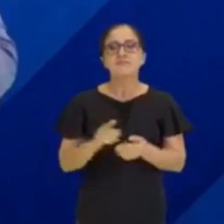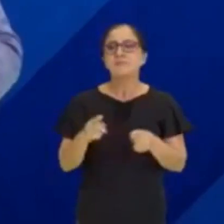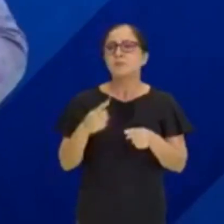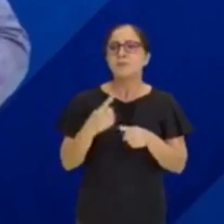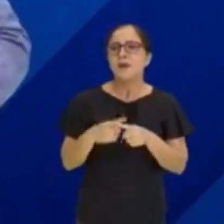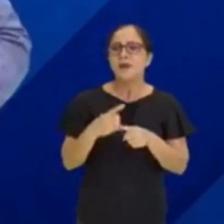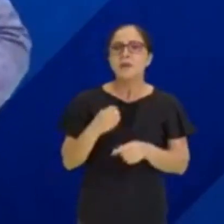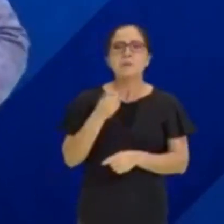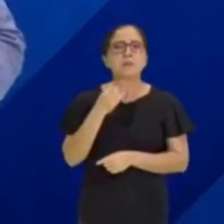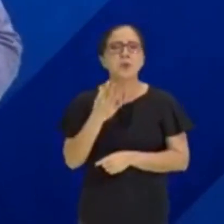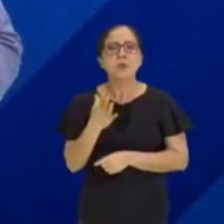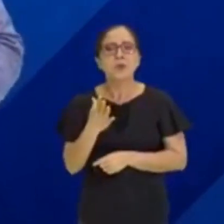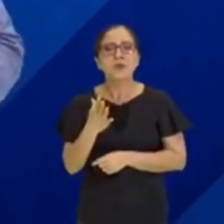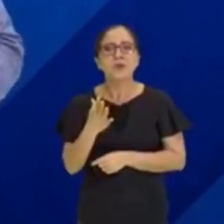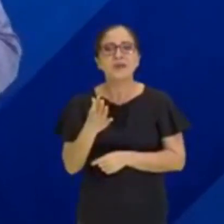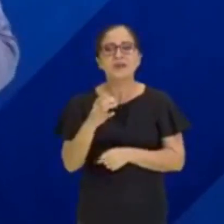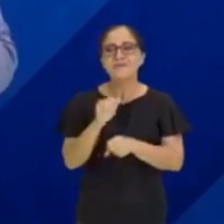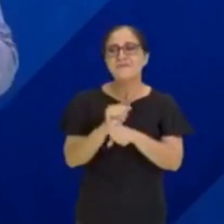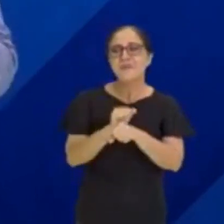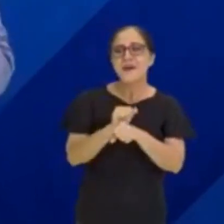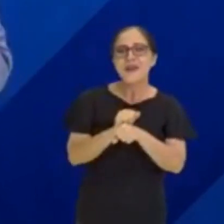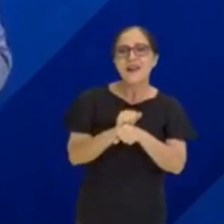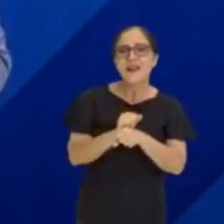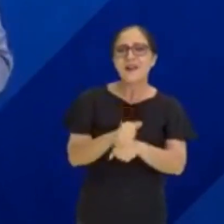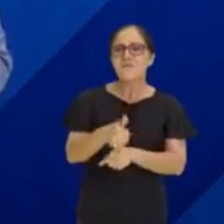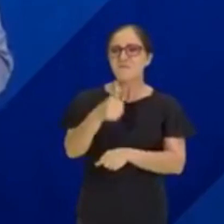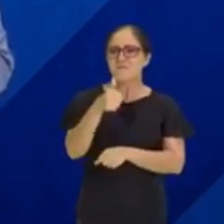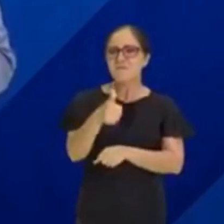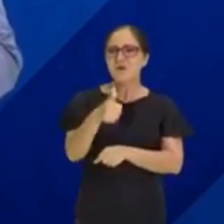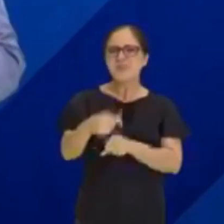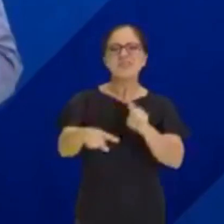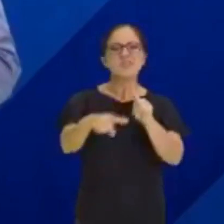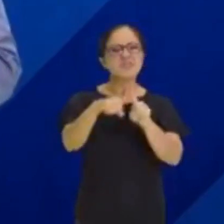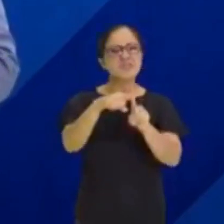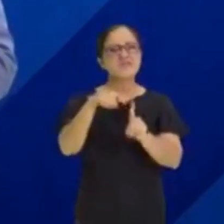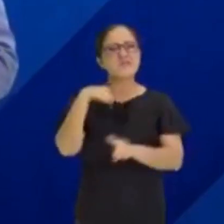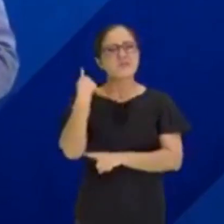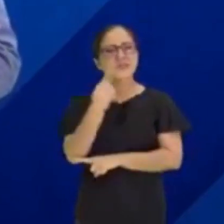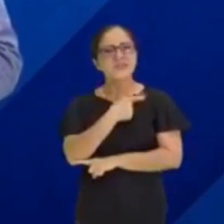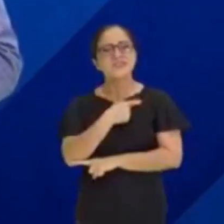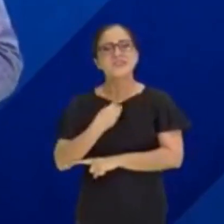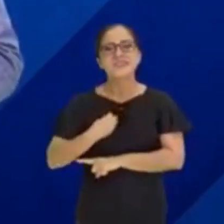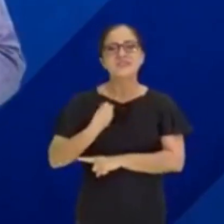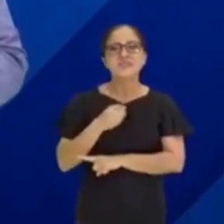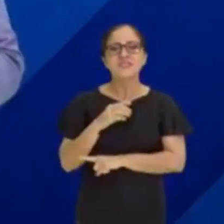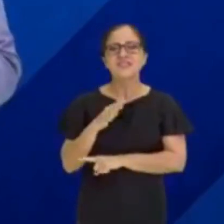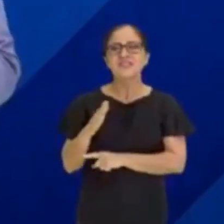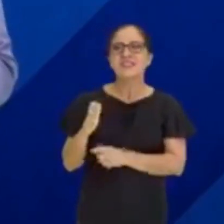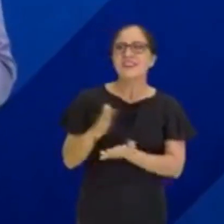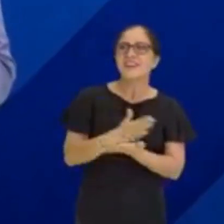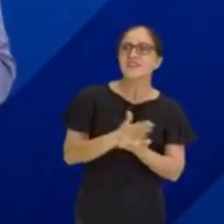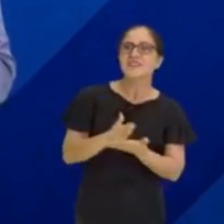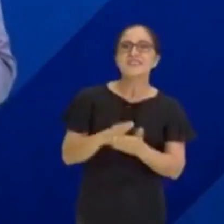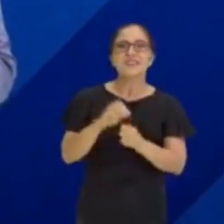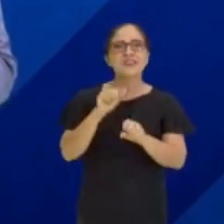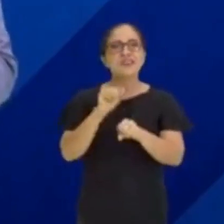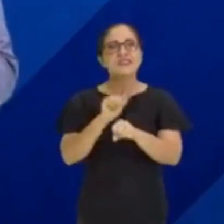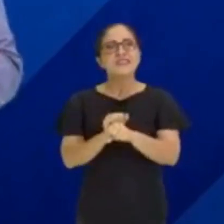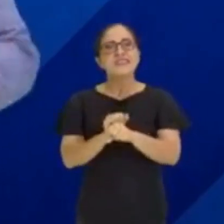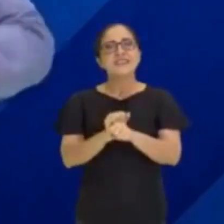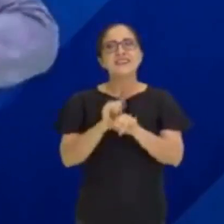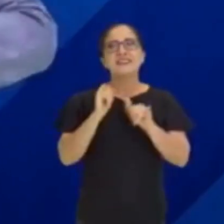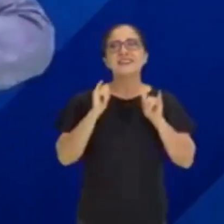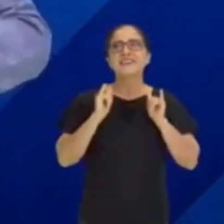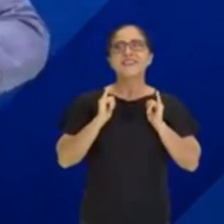vantagens? Quais são esses pontos positivos? Qual é o lado bom de nós, de vez em quando, pararmos um